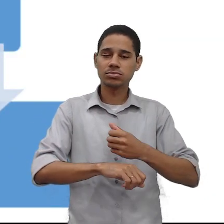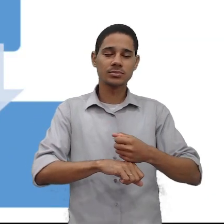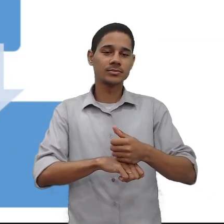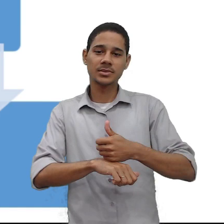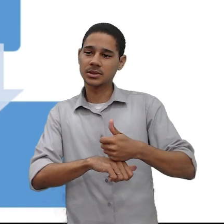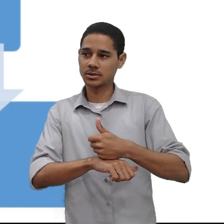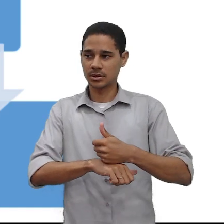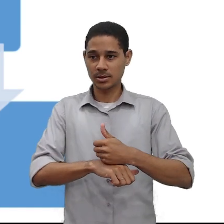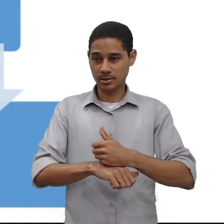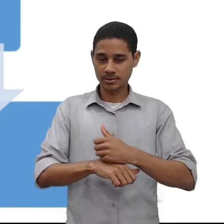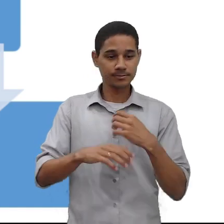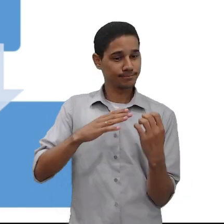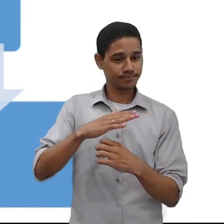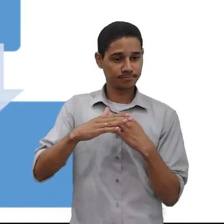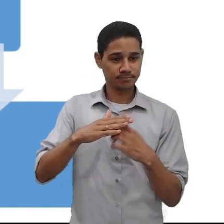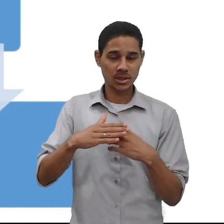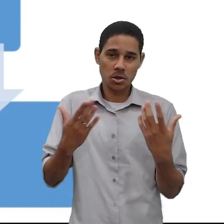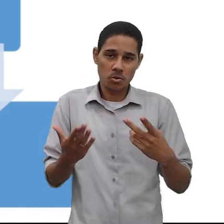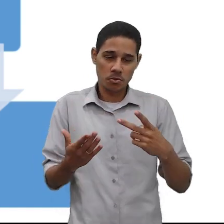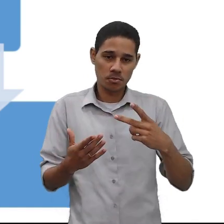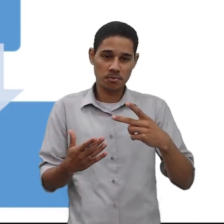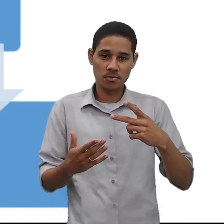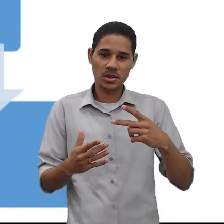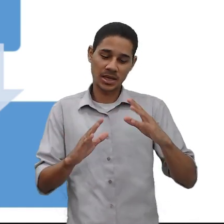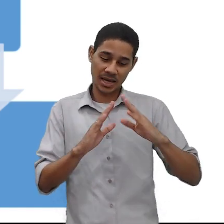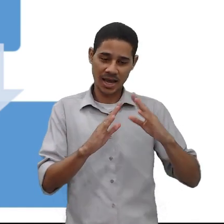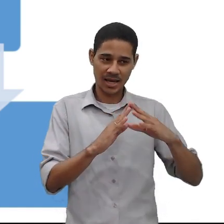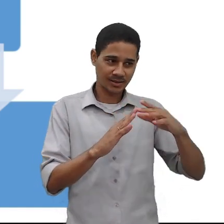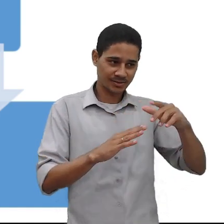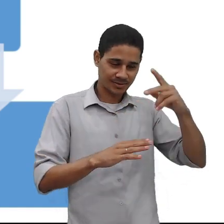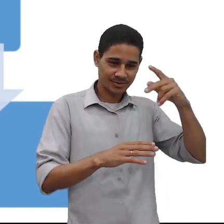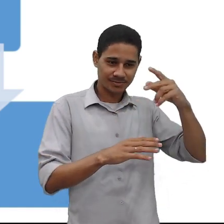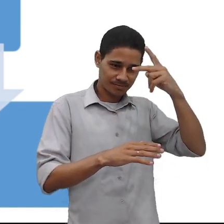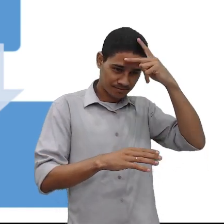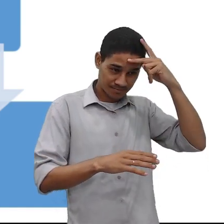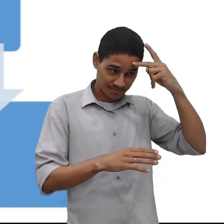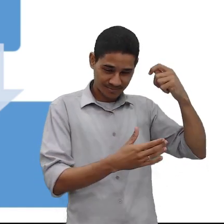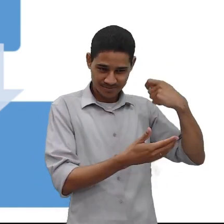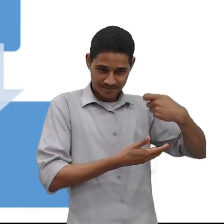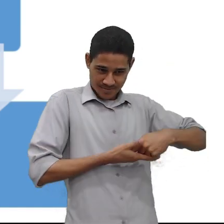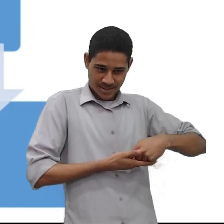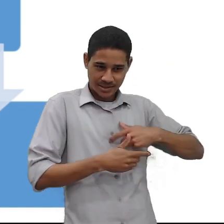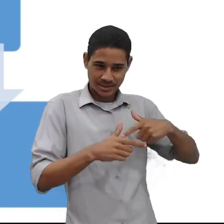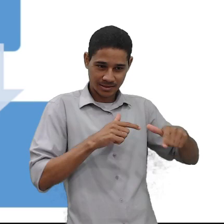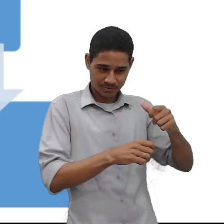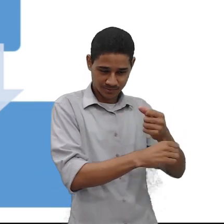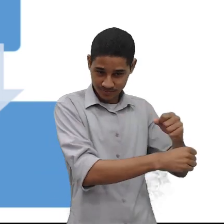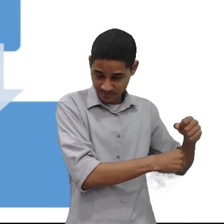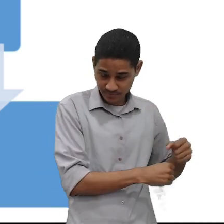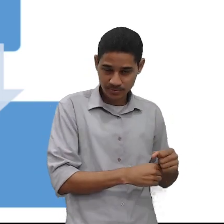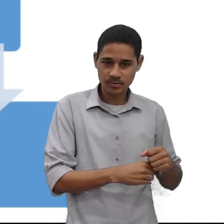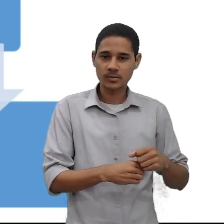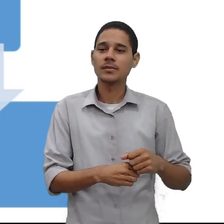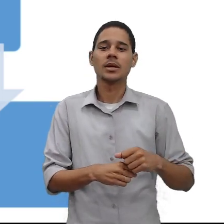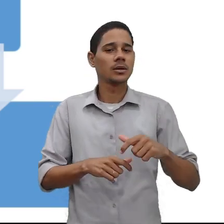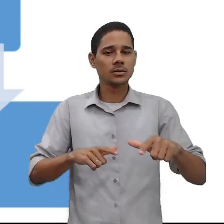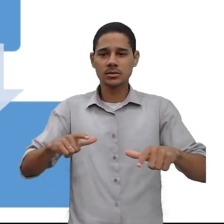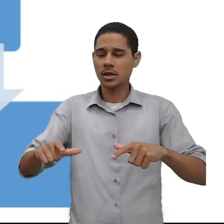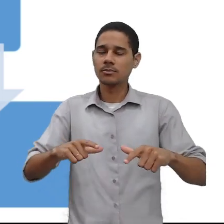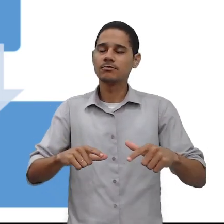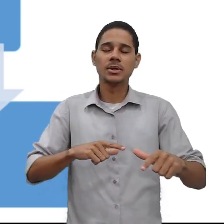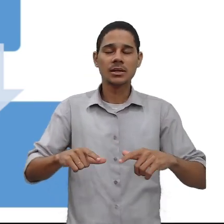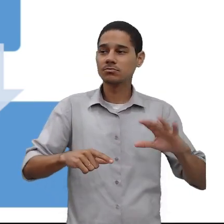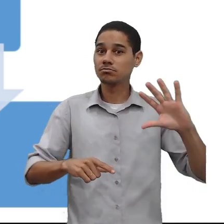da empresa ou de empregador doméstico ou pelo exercício do trabalho dos segurados,